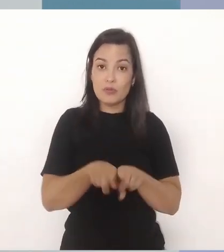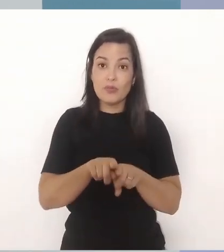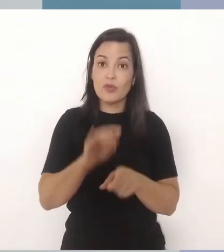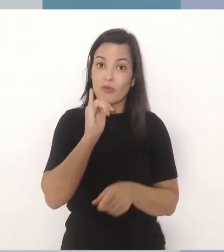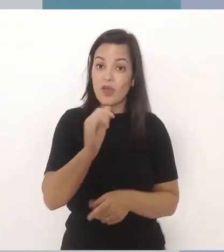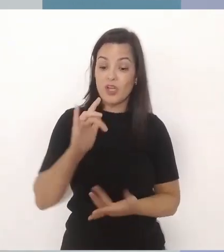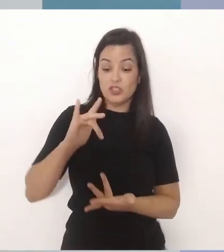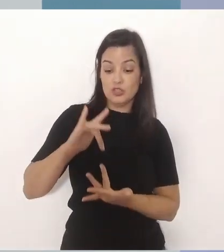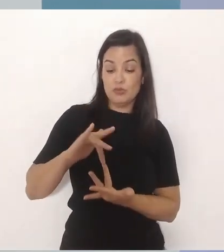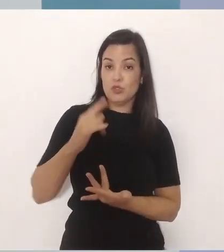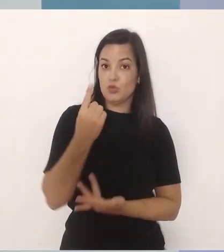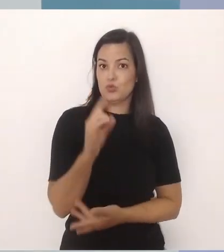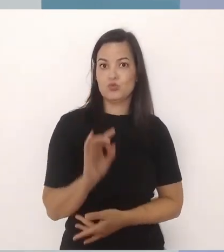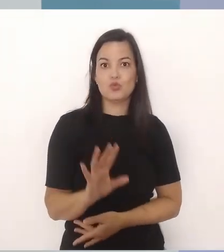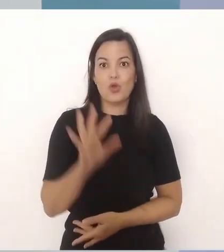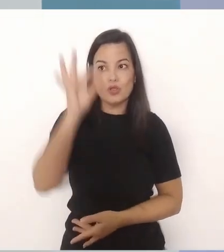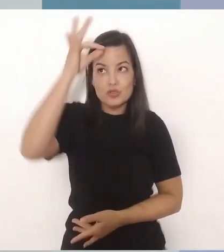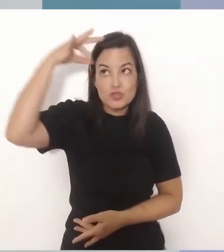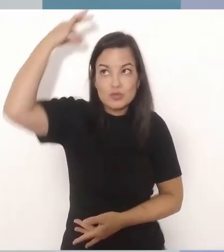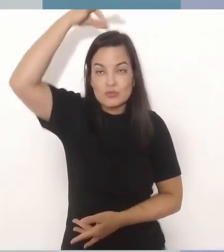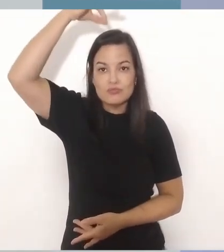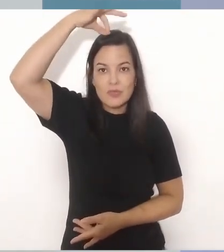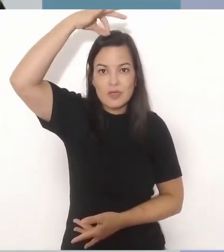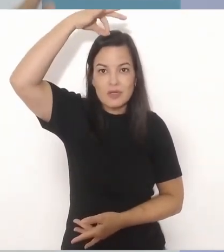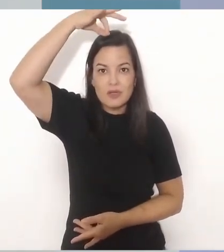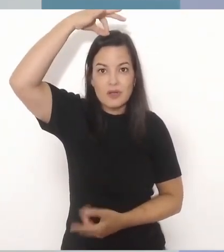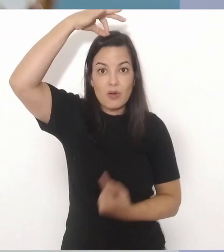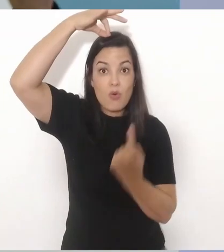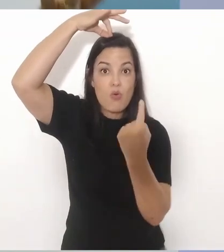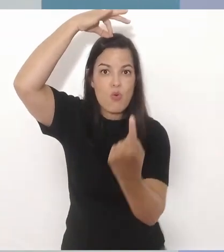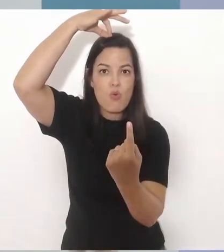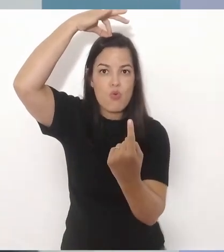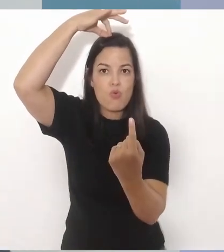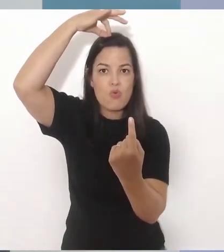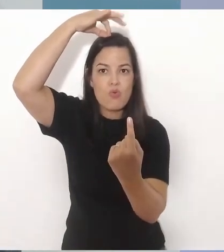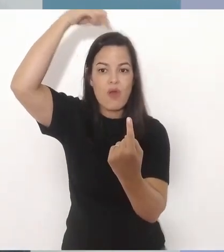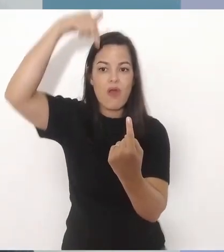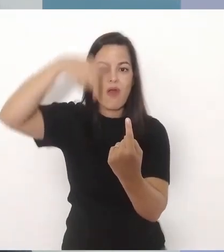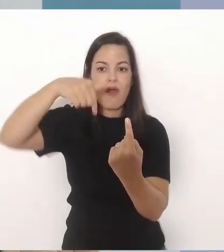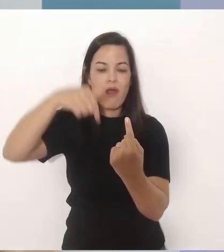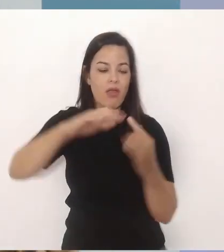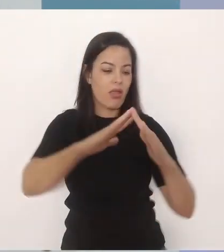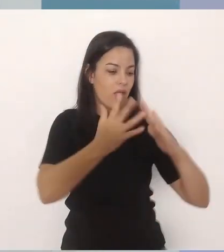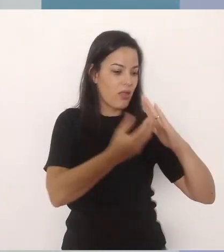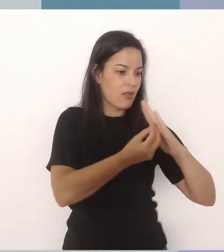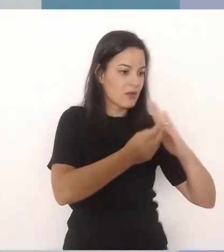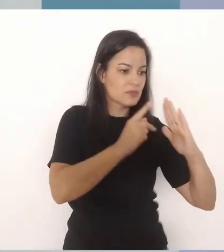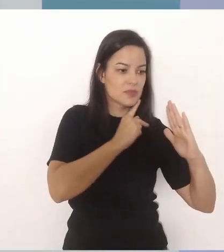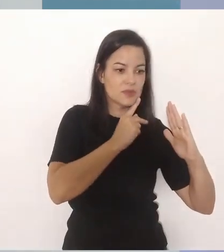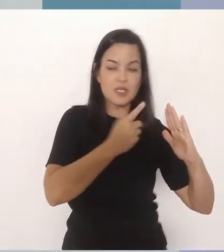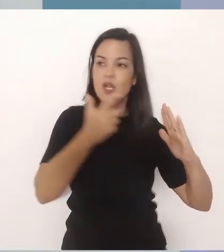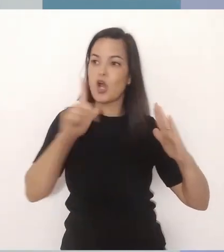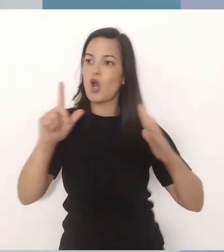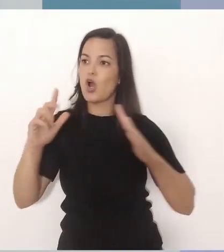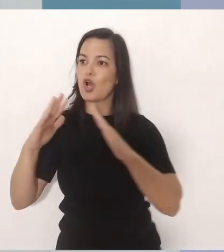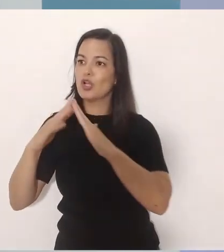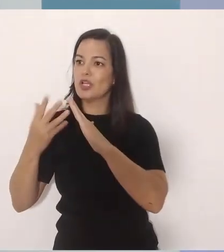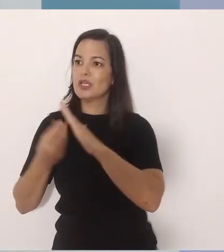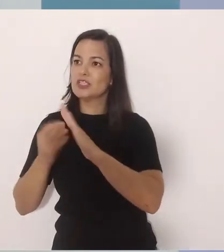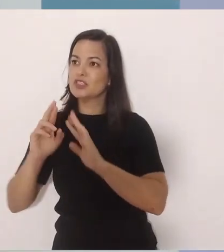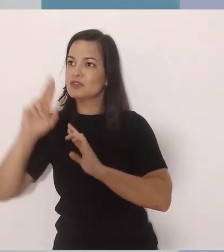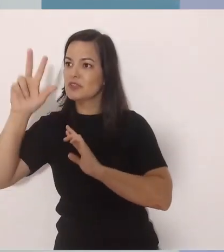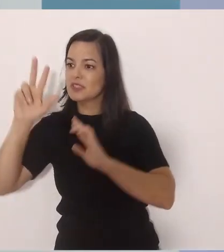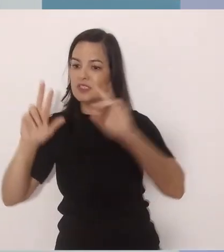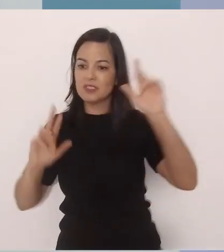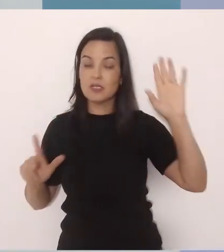Santo da vertente da tradição tal e o outro Espírito Santo da outra tradição. Nós compartilhamos como crentes